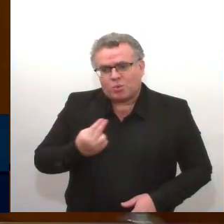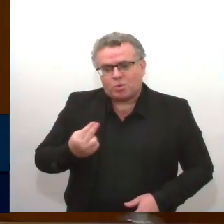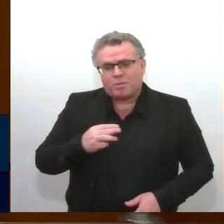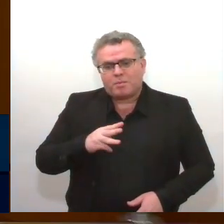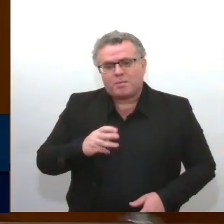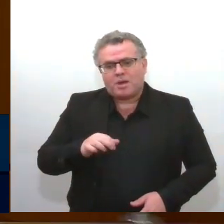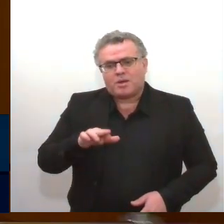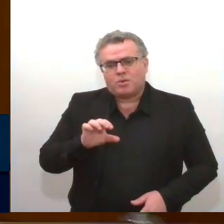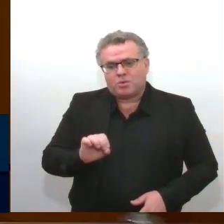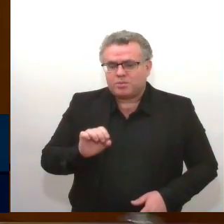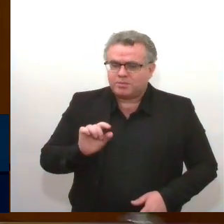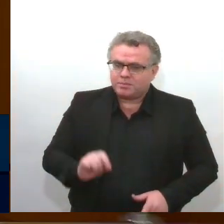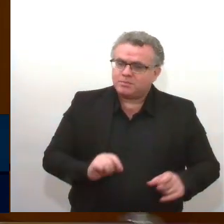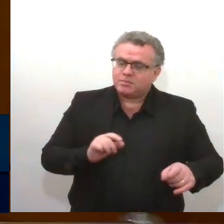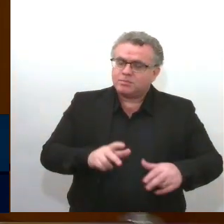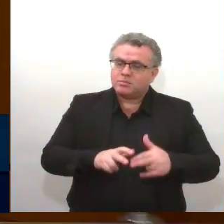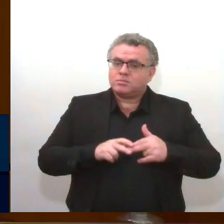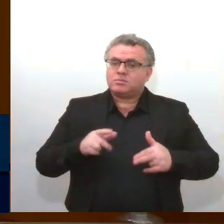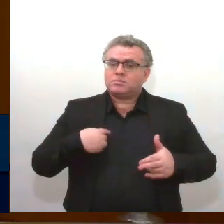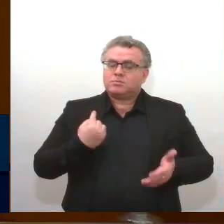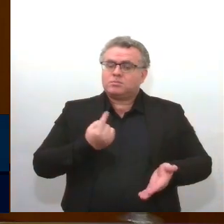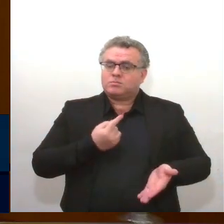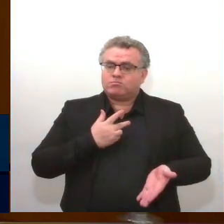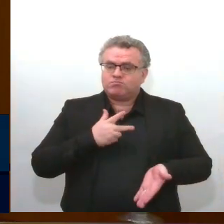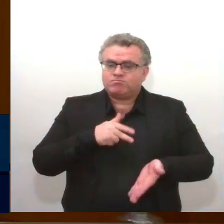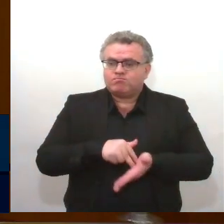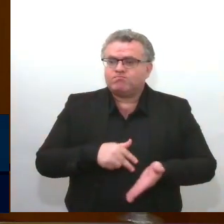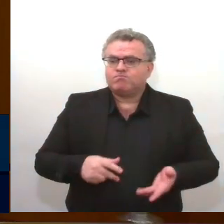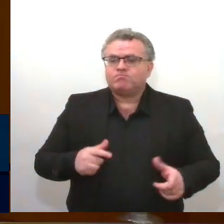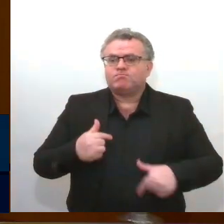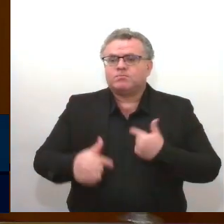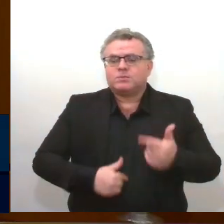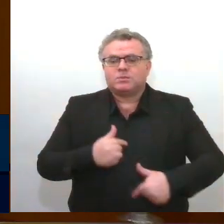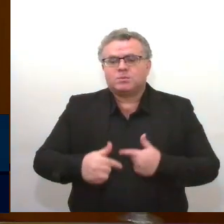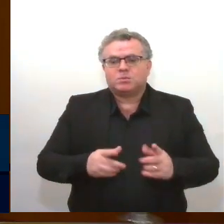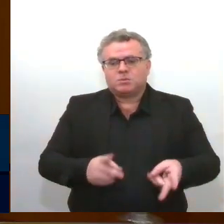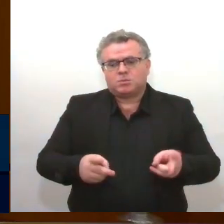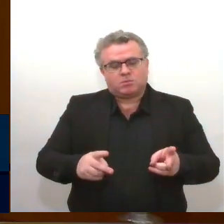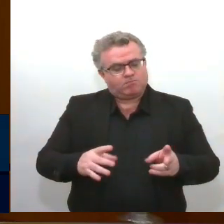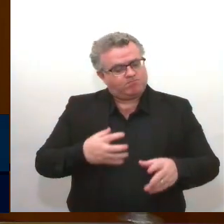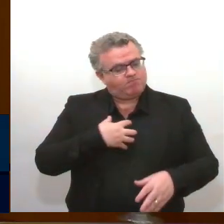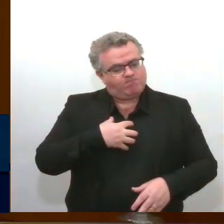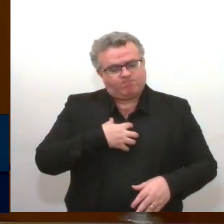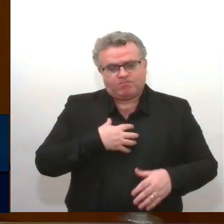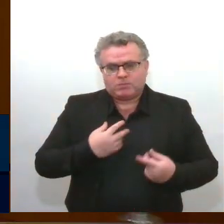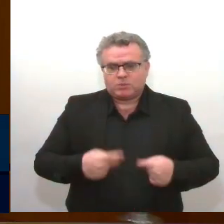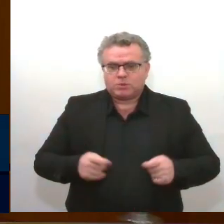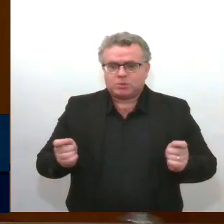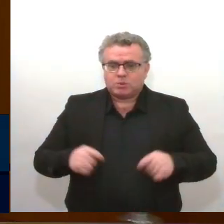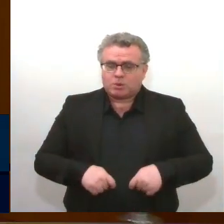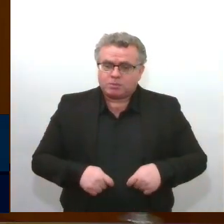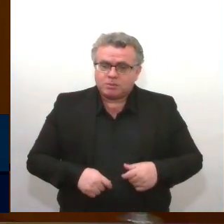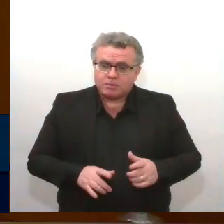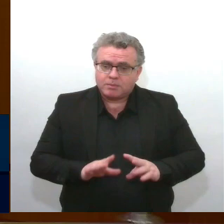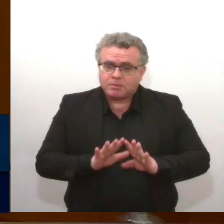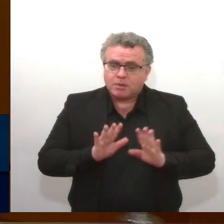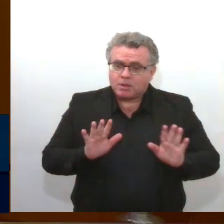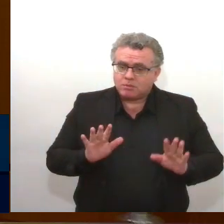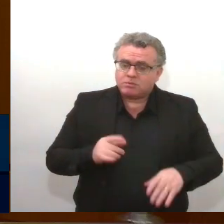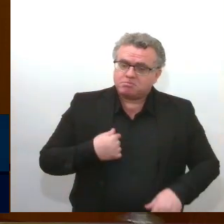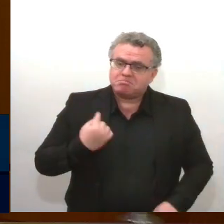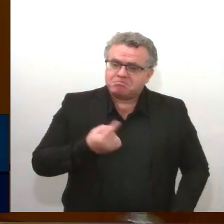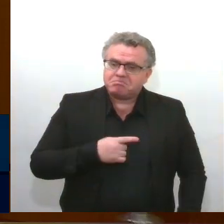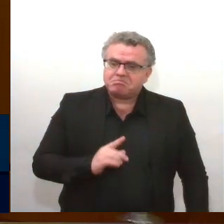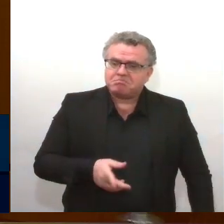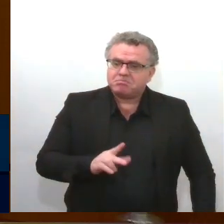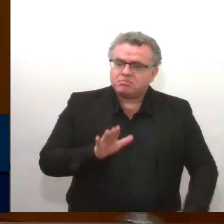cumprido que fiz tudo que estava ao meu alcance e Lógico que vamos continuar ajudando Ribeirópolis aqui